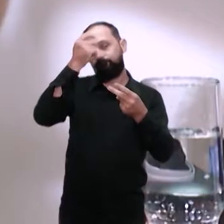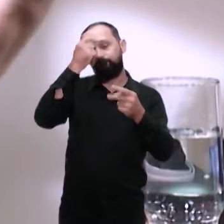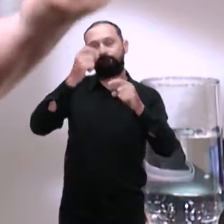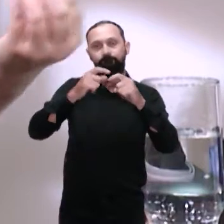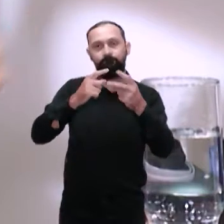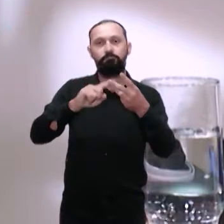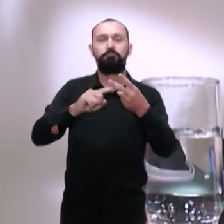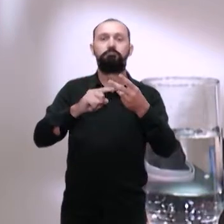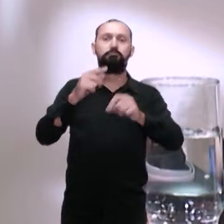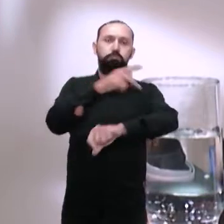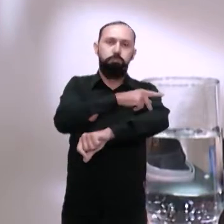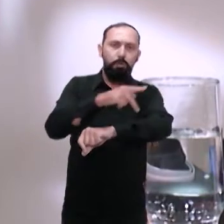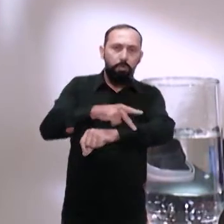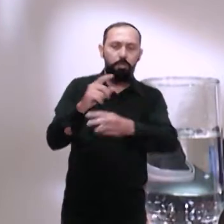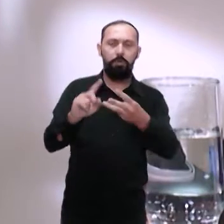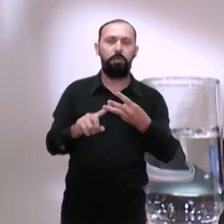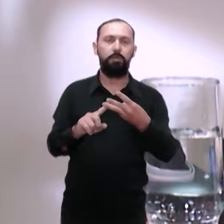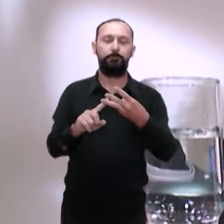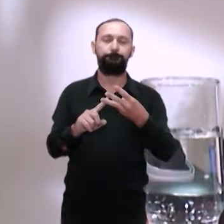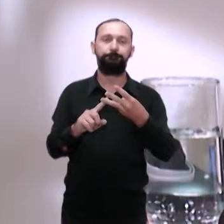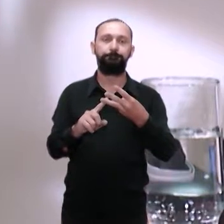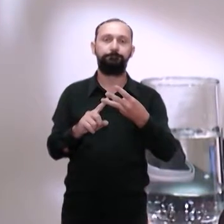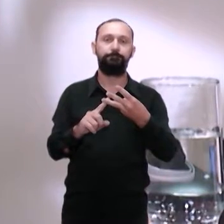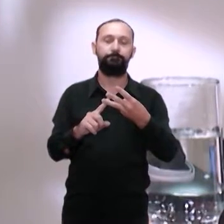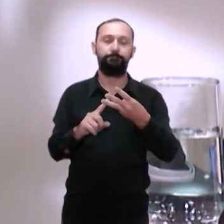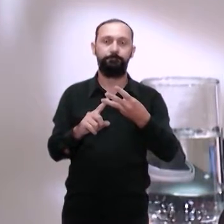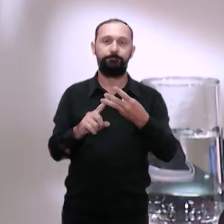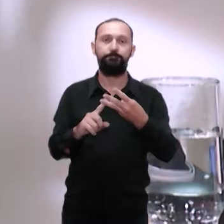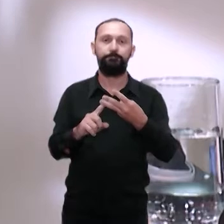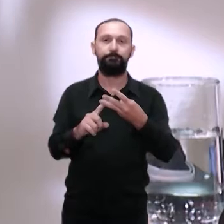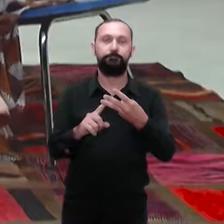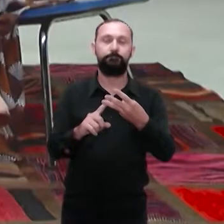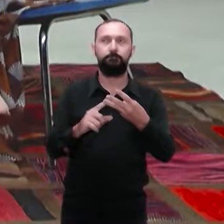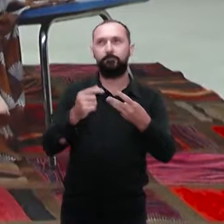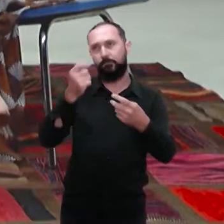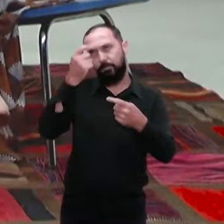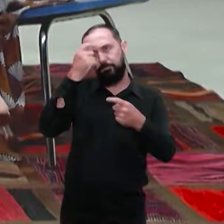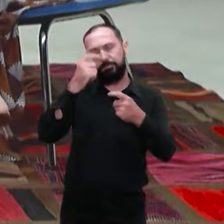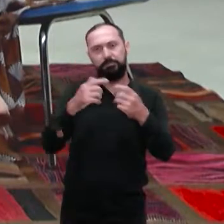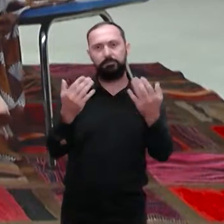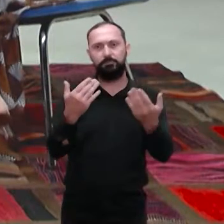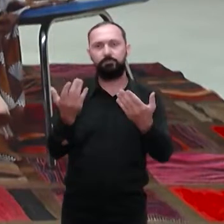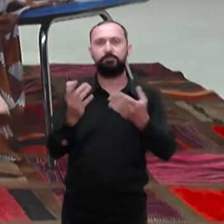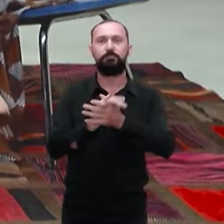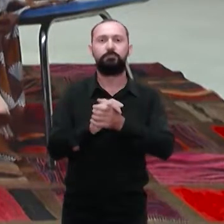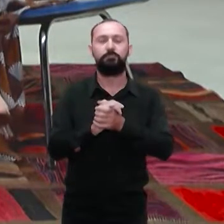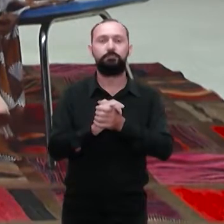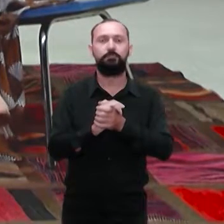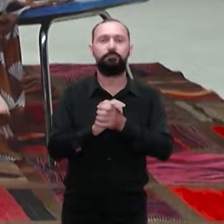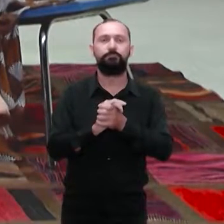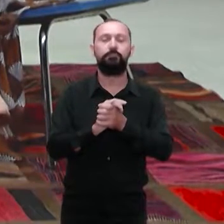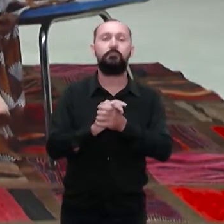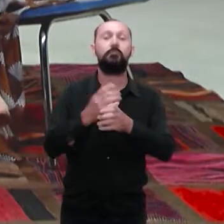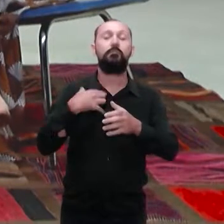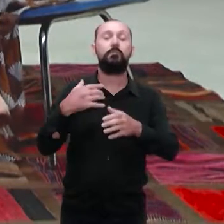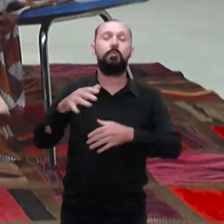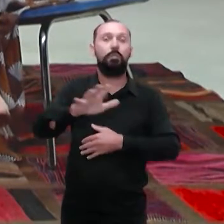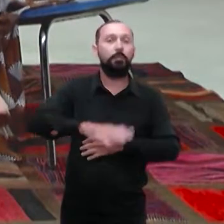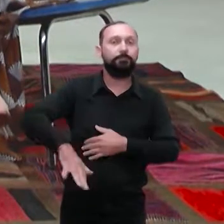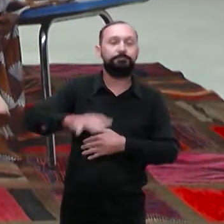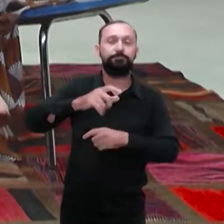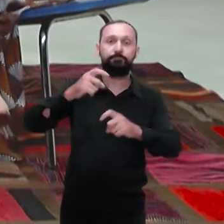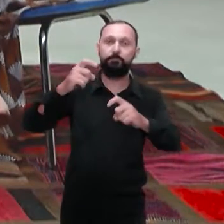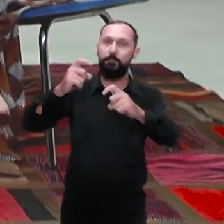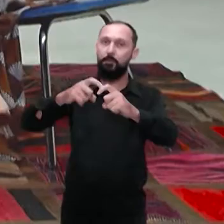Psicólogos, neuropsicólogos, pedagogos e nós, psiquiatras,